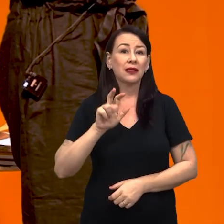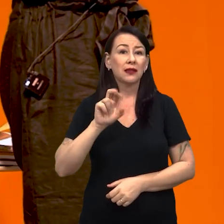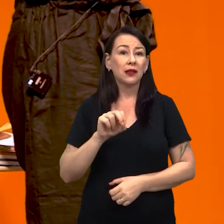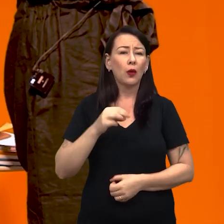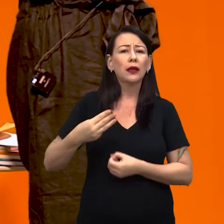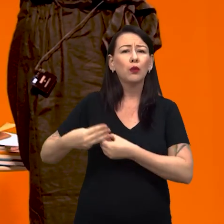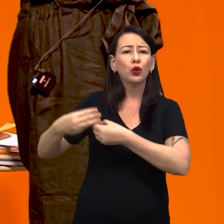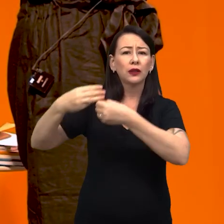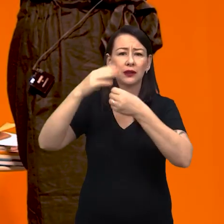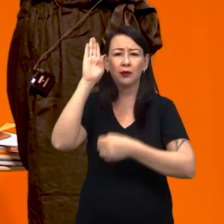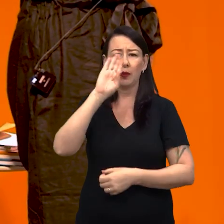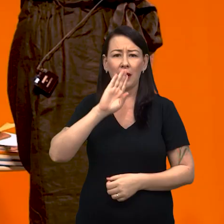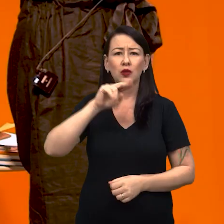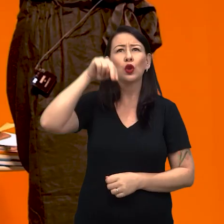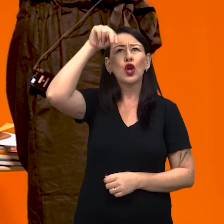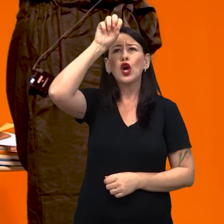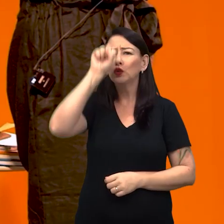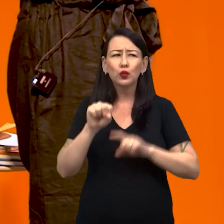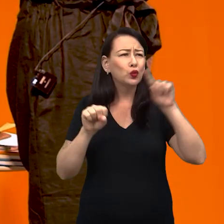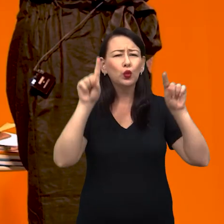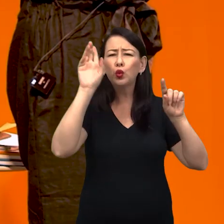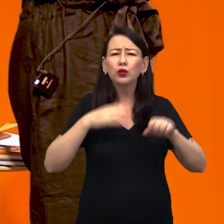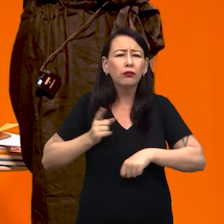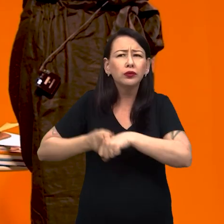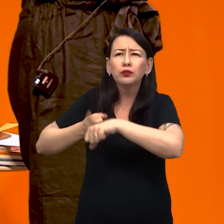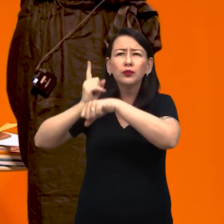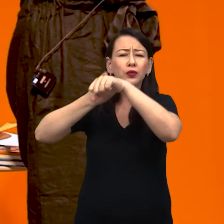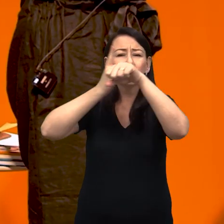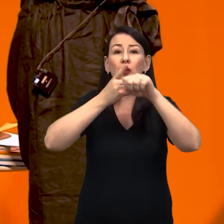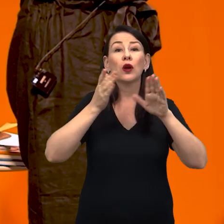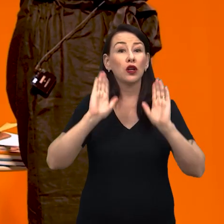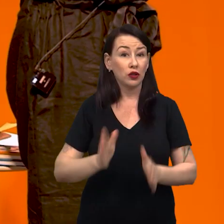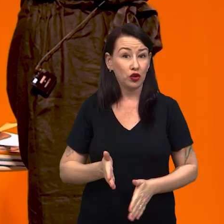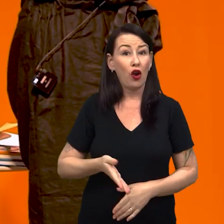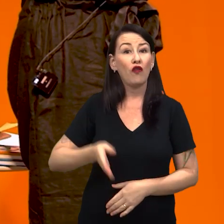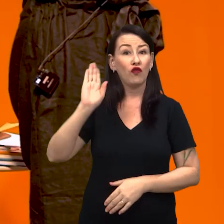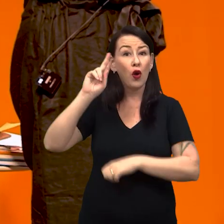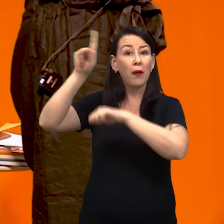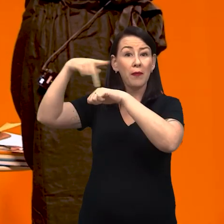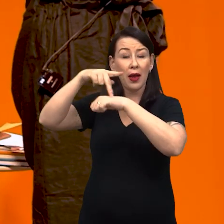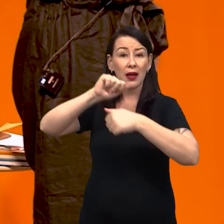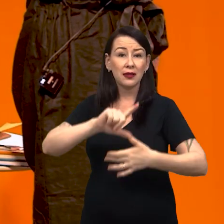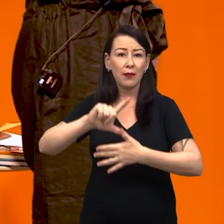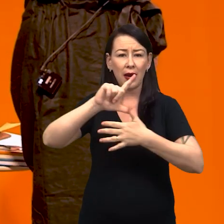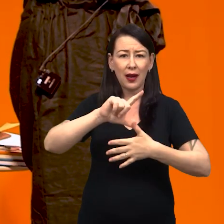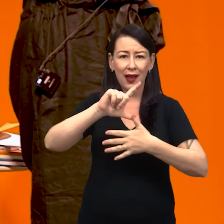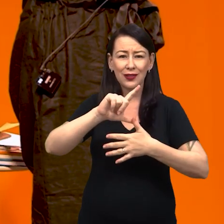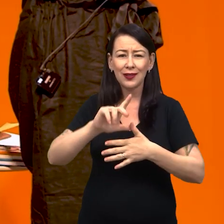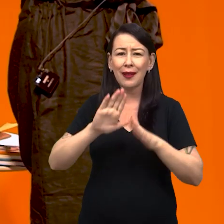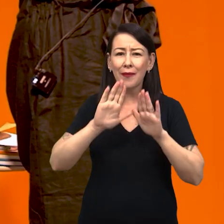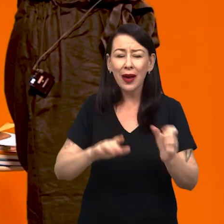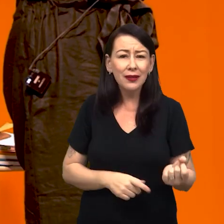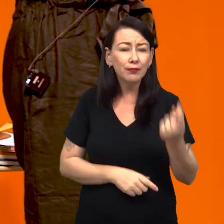150 municípios do Brasil inteiro, de norte a sul. Já fui, né, para outros países da América Latina, mas